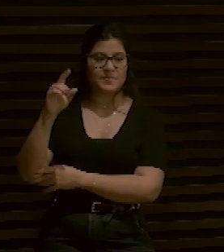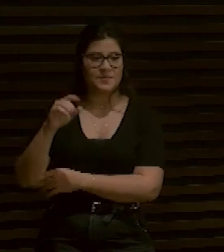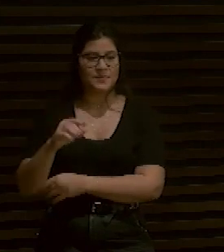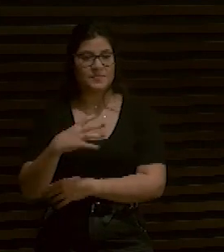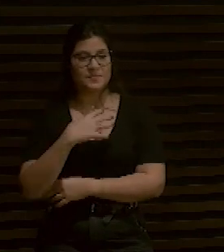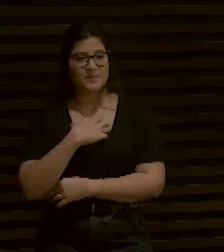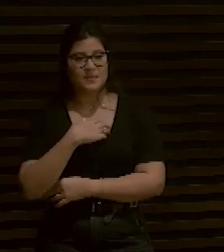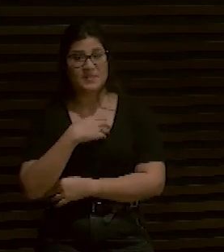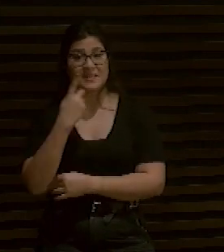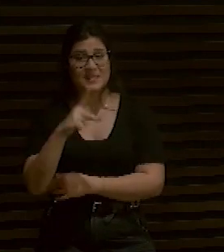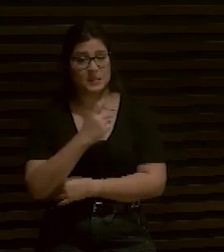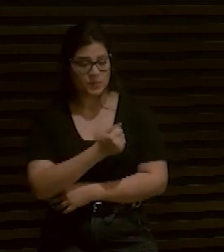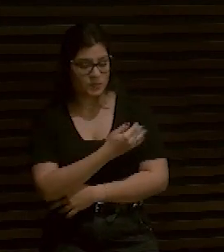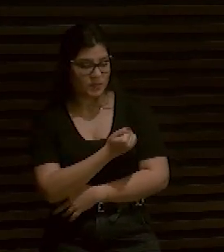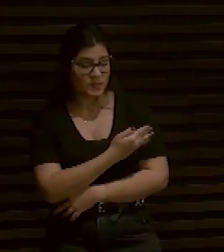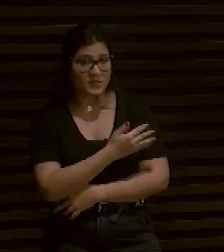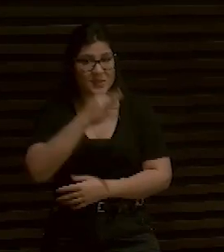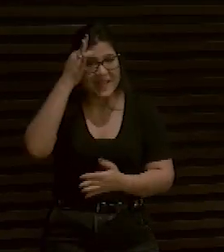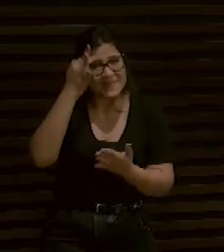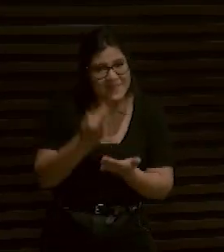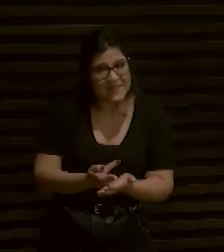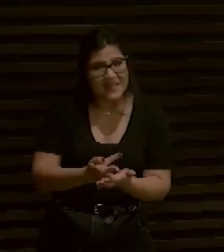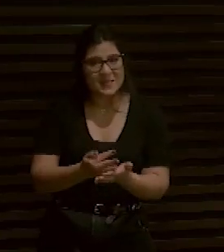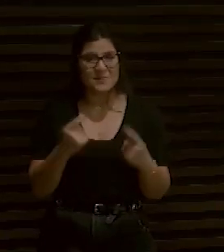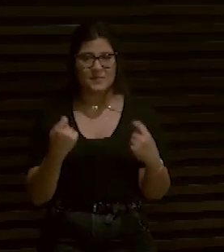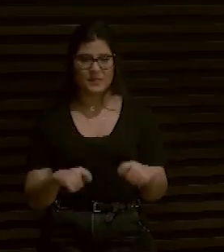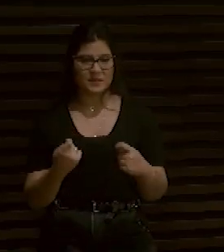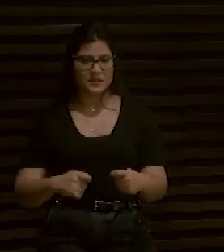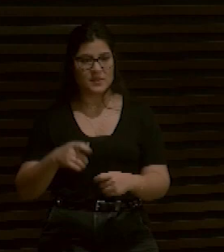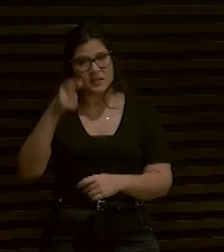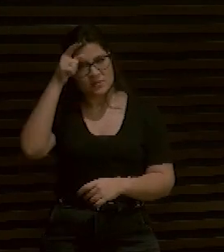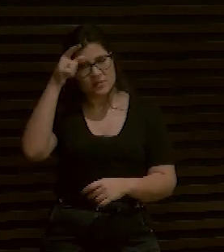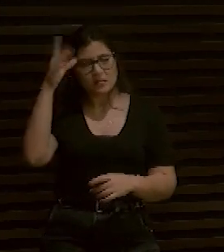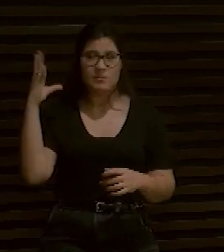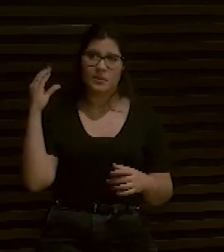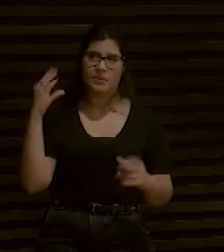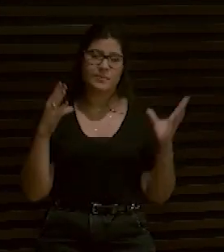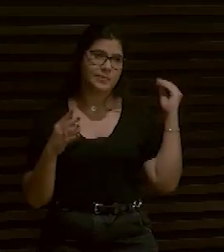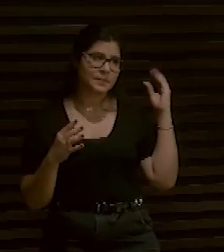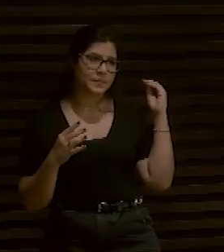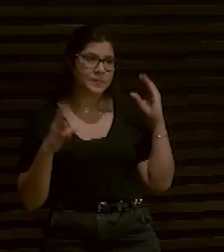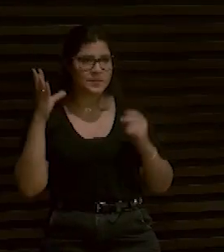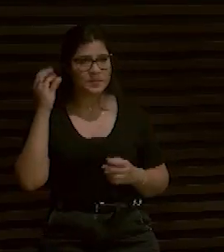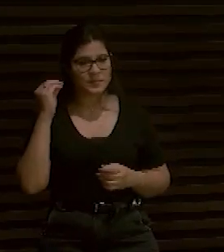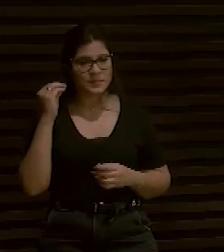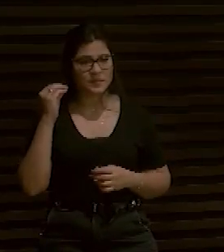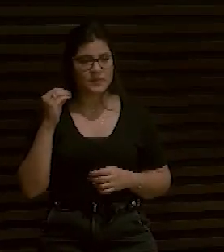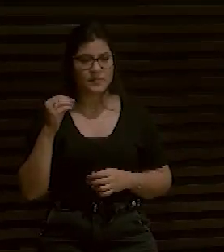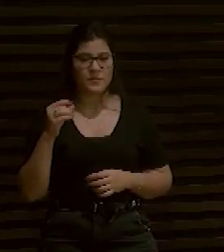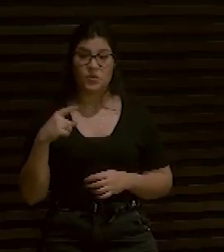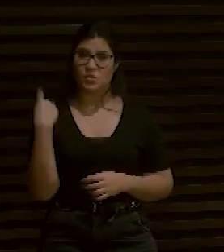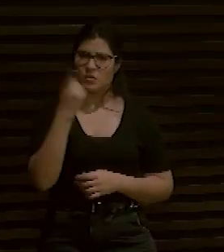gerar no teu coração e no meu coração a fé necessária para quando Satanás mandar aquela flecha flamejante, a gente levanta e fala